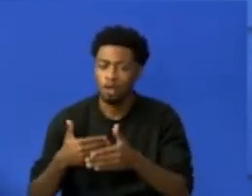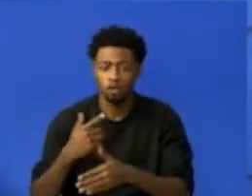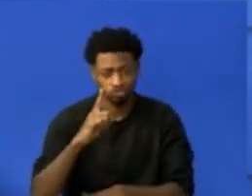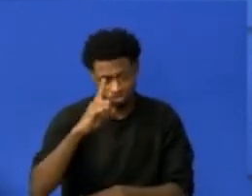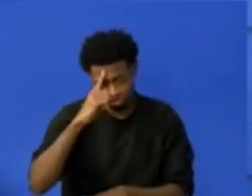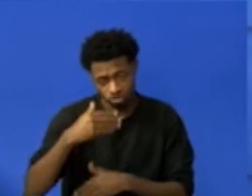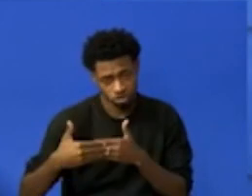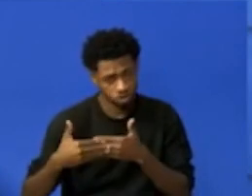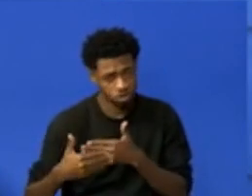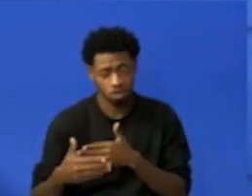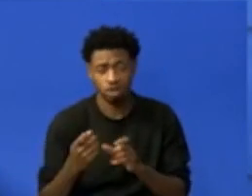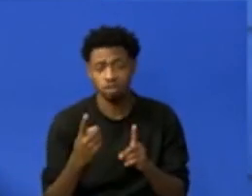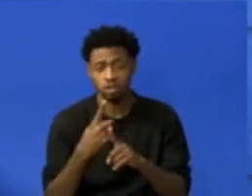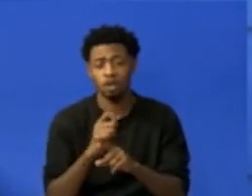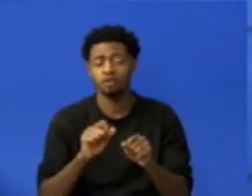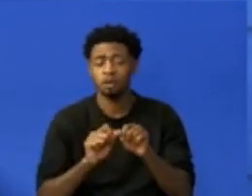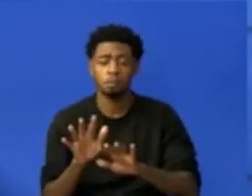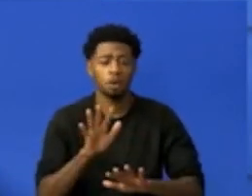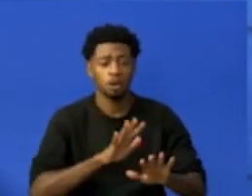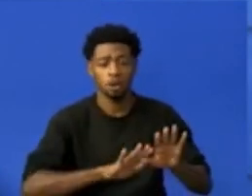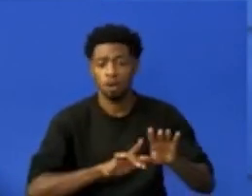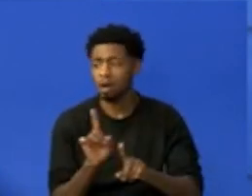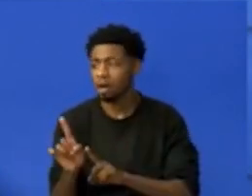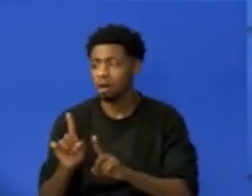muito mais difícil de se movimentar, se